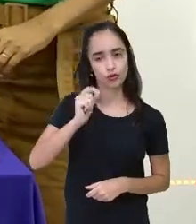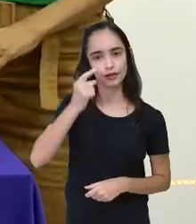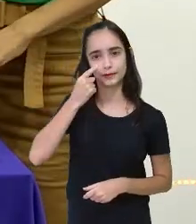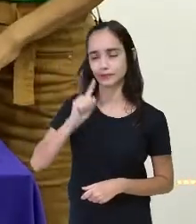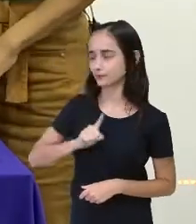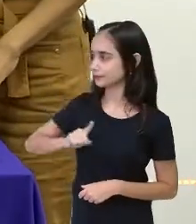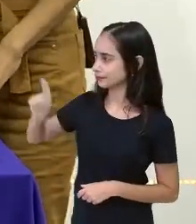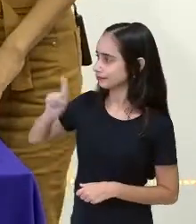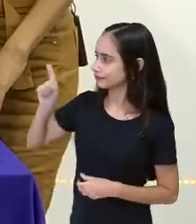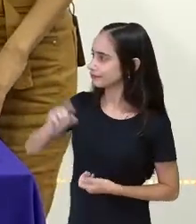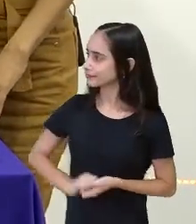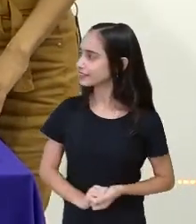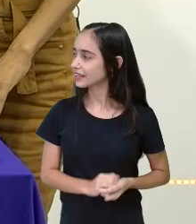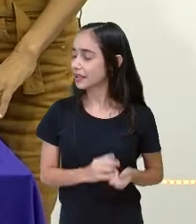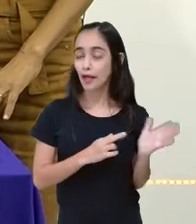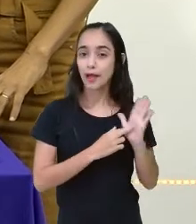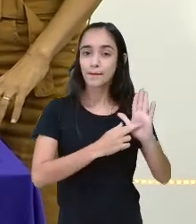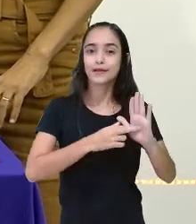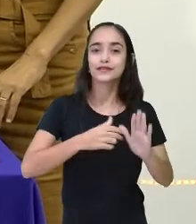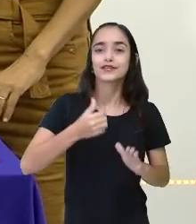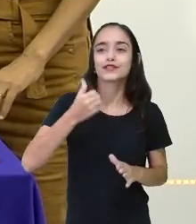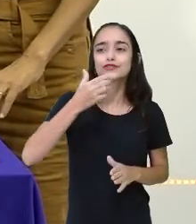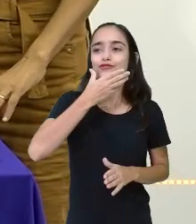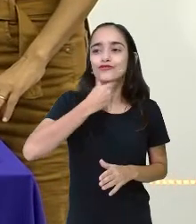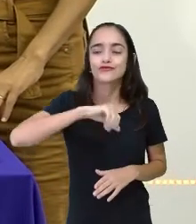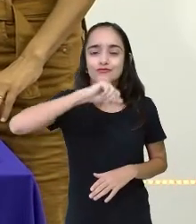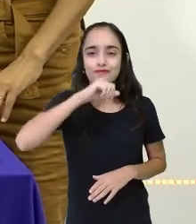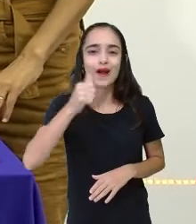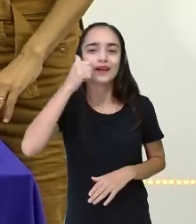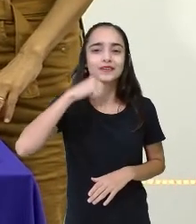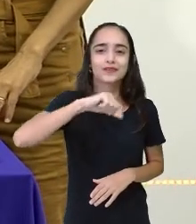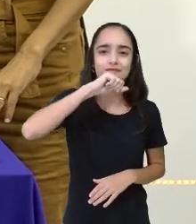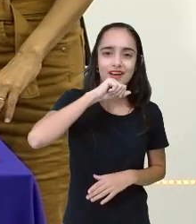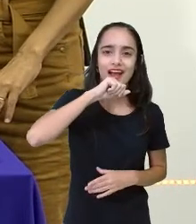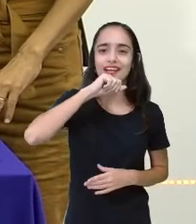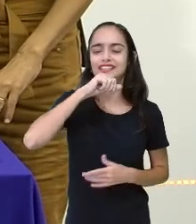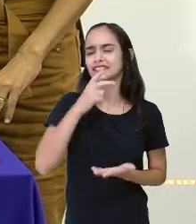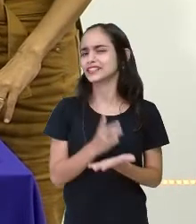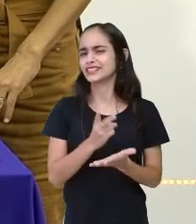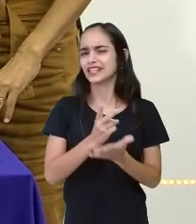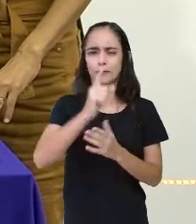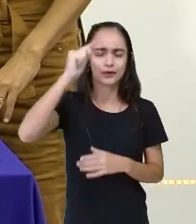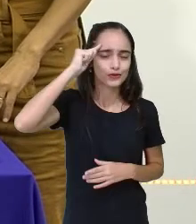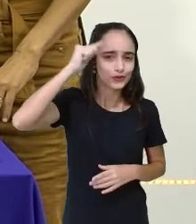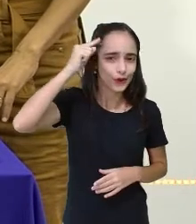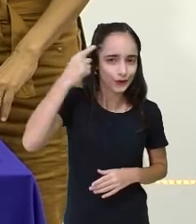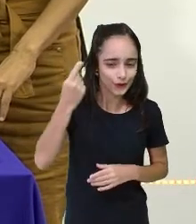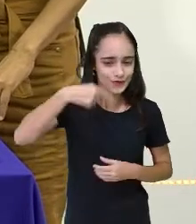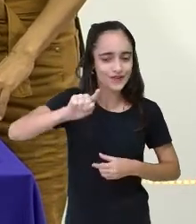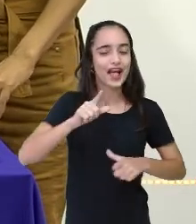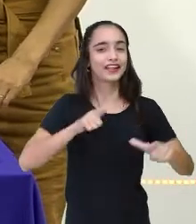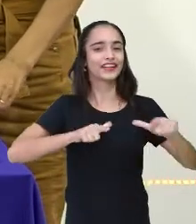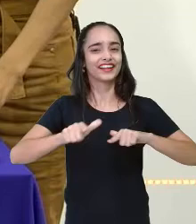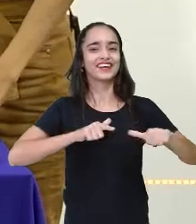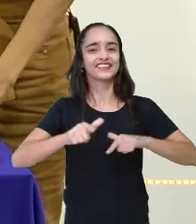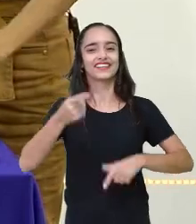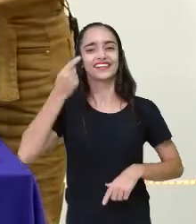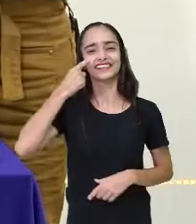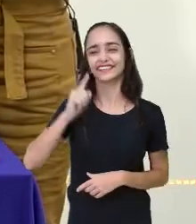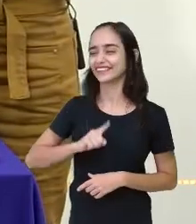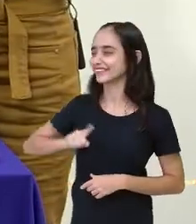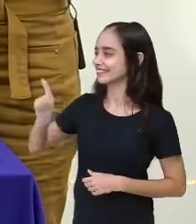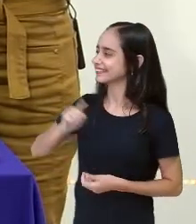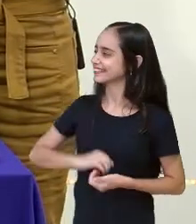né? Representando os papais e as mamães que saem todos os dias para trabalhar. Esse é o meu Lego que vai caminhar aqui